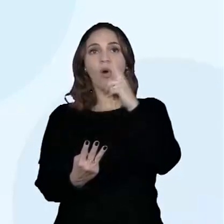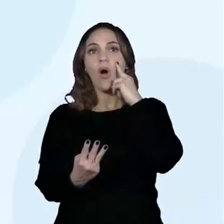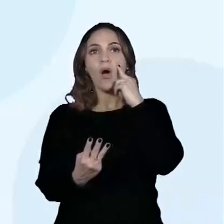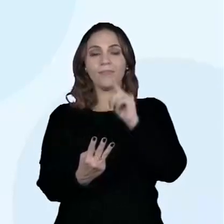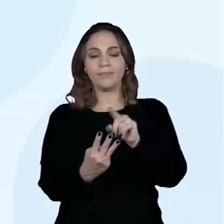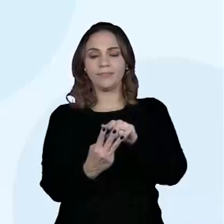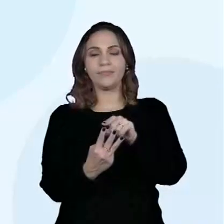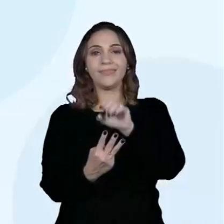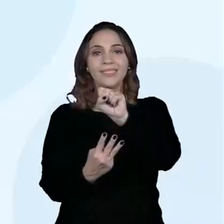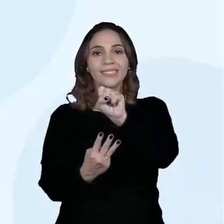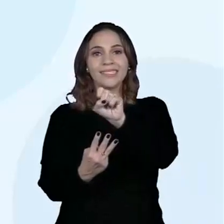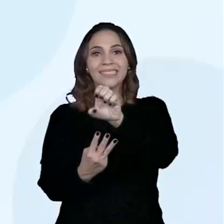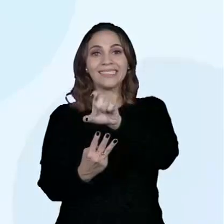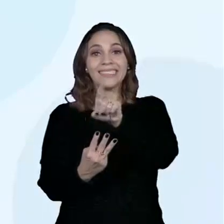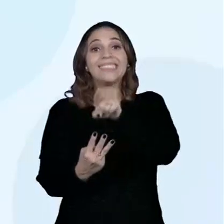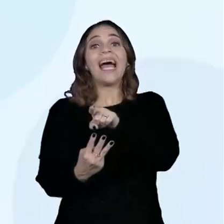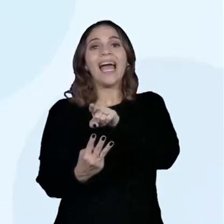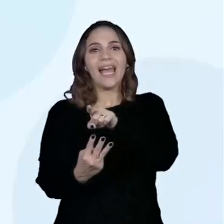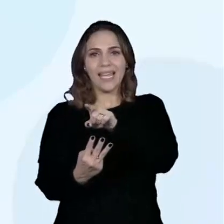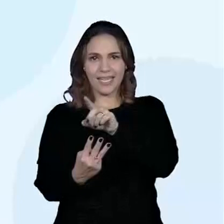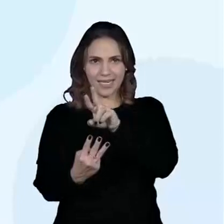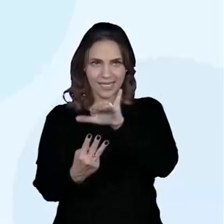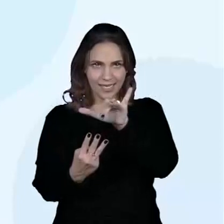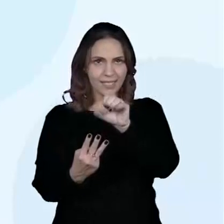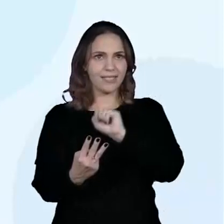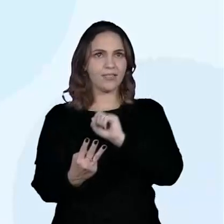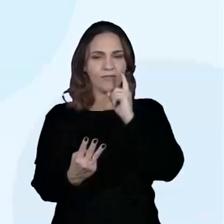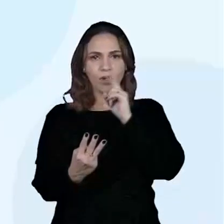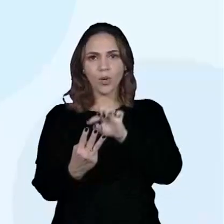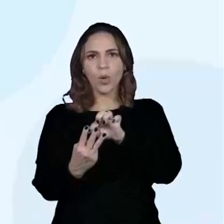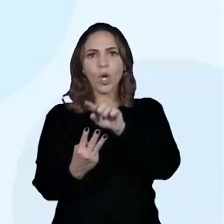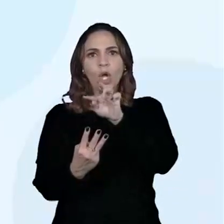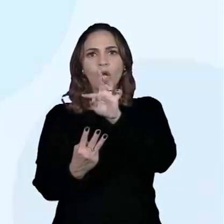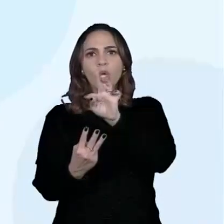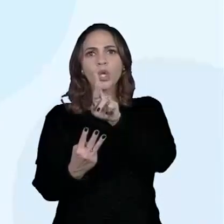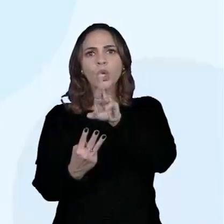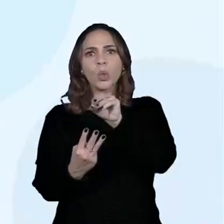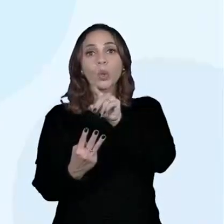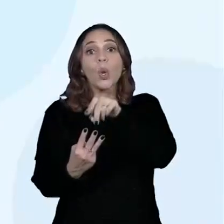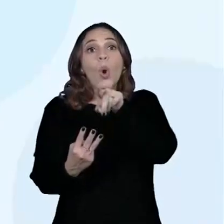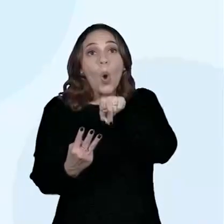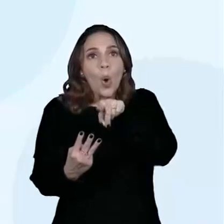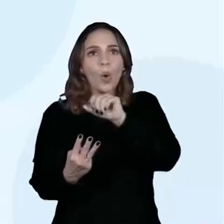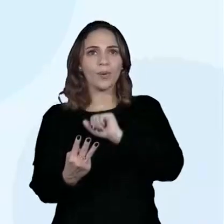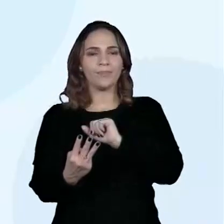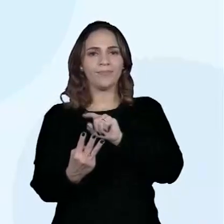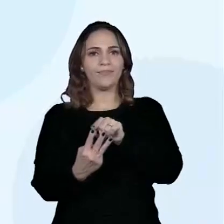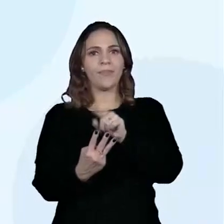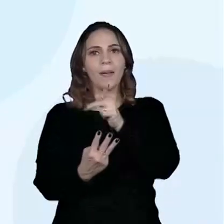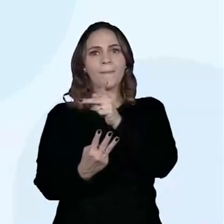eletrônico, prático, físicos, crítica,